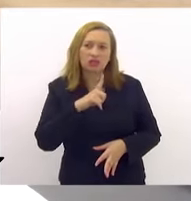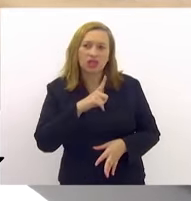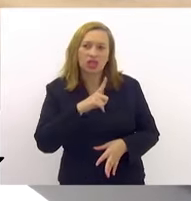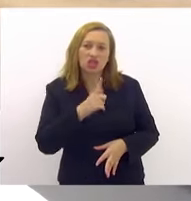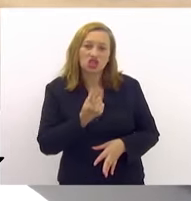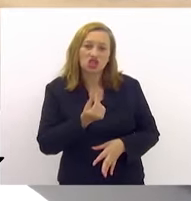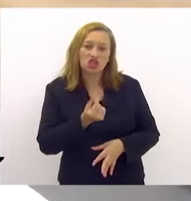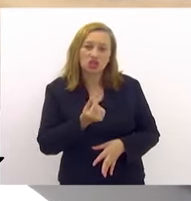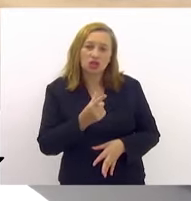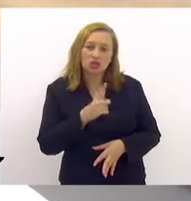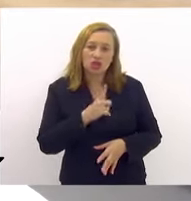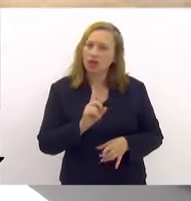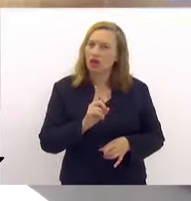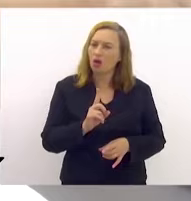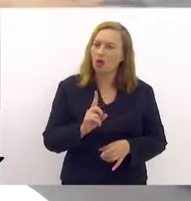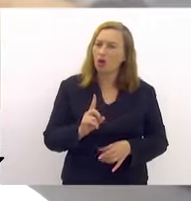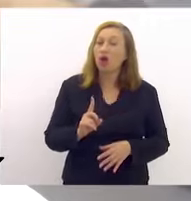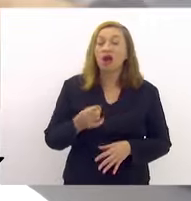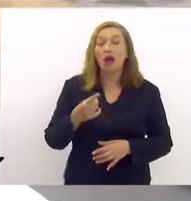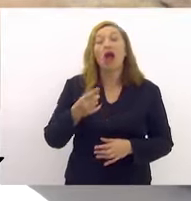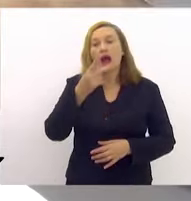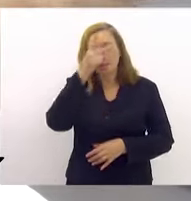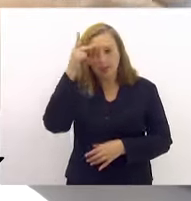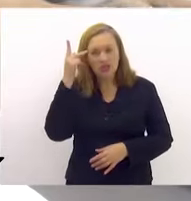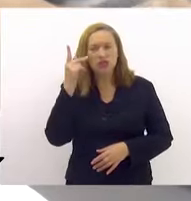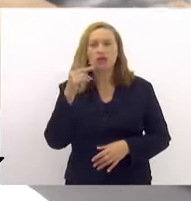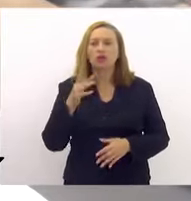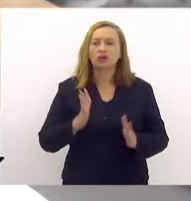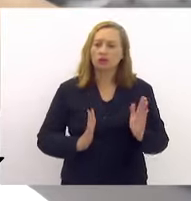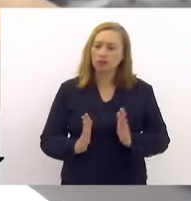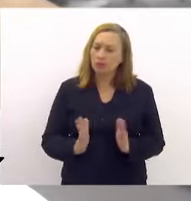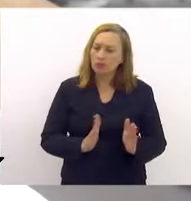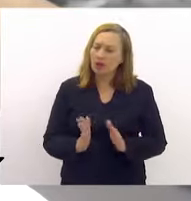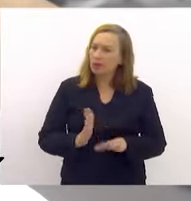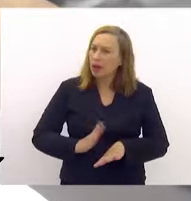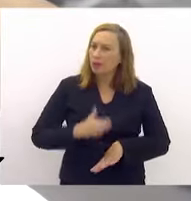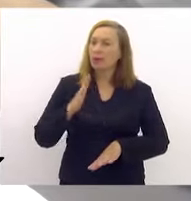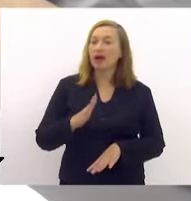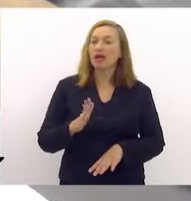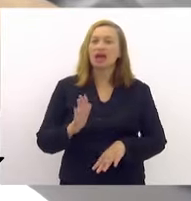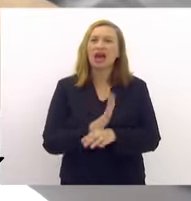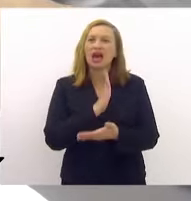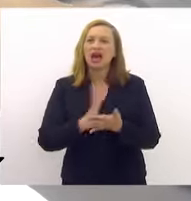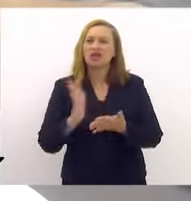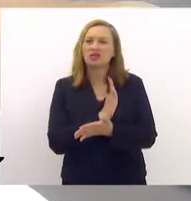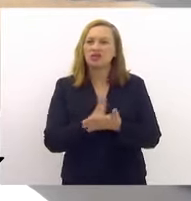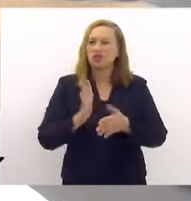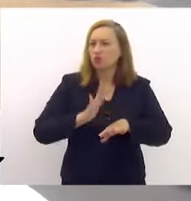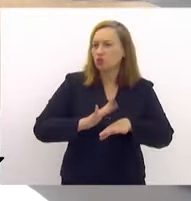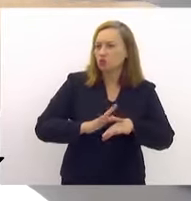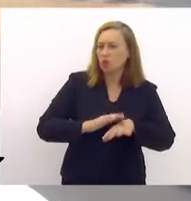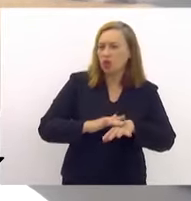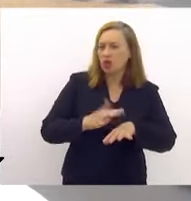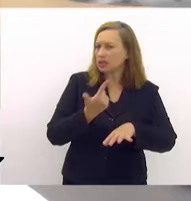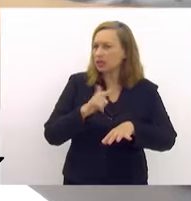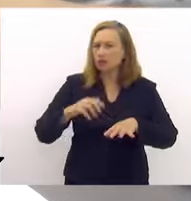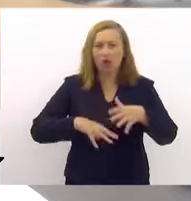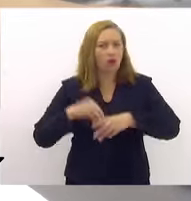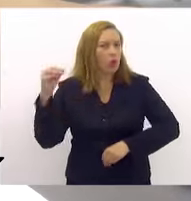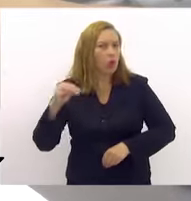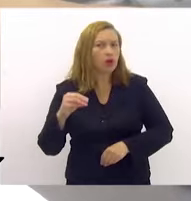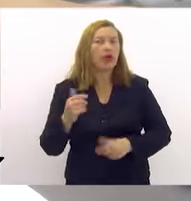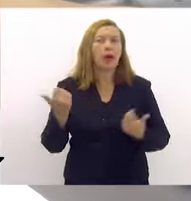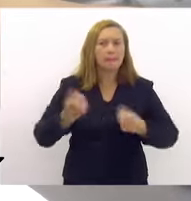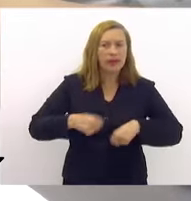sei quantos. E daqui a pouco, não. A pessoa que está numa fase muito avançada, às vezes com doenças incuráveis, tem que ter,